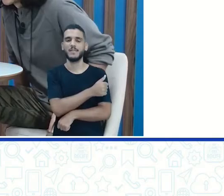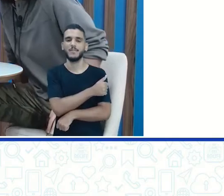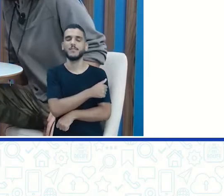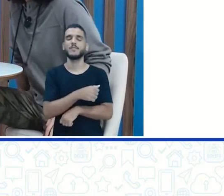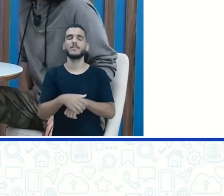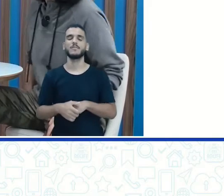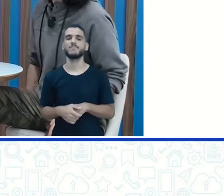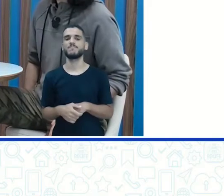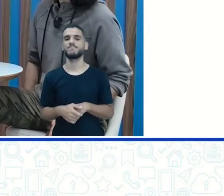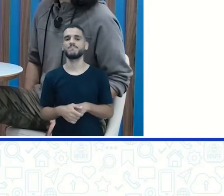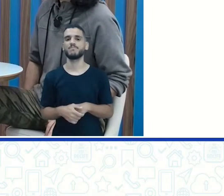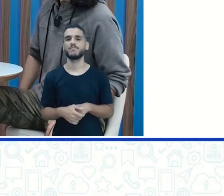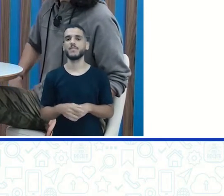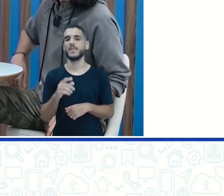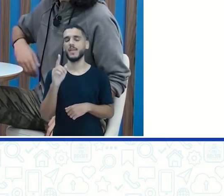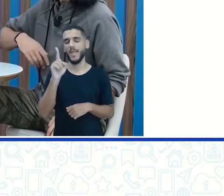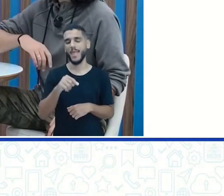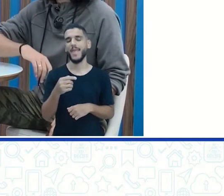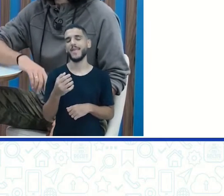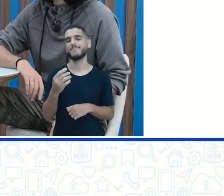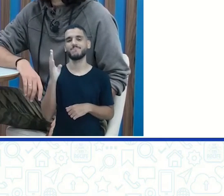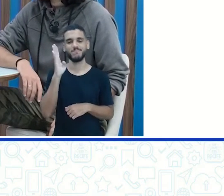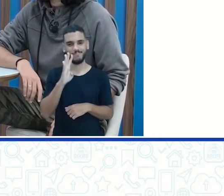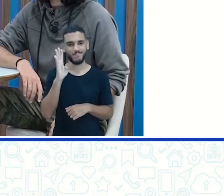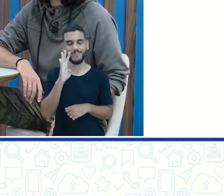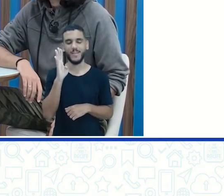outra coisa que eu acho bacana até para eles...